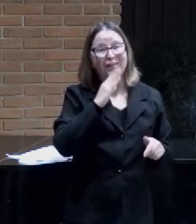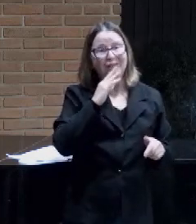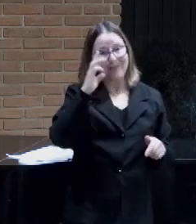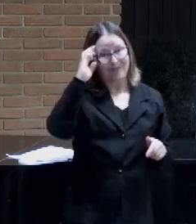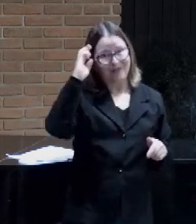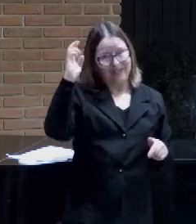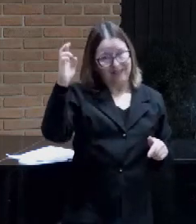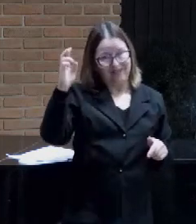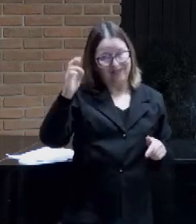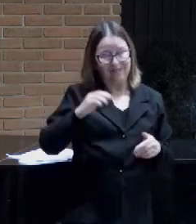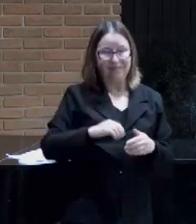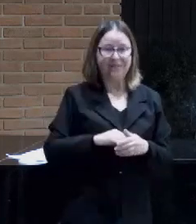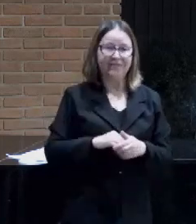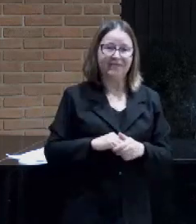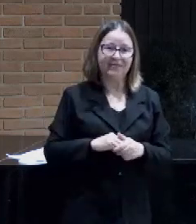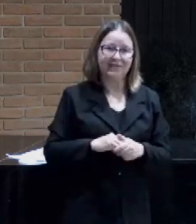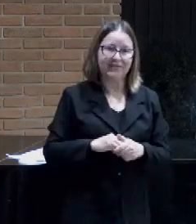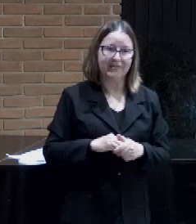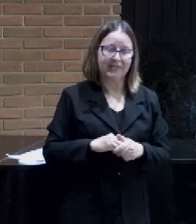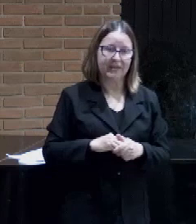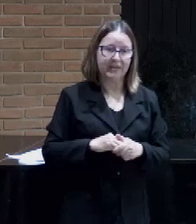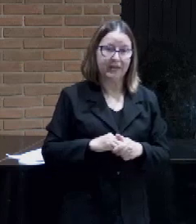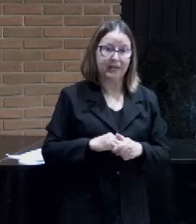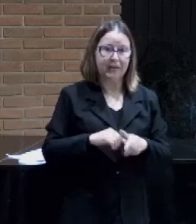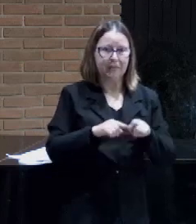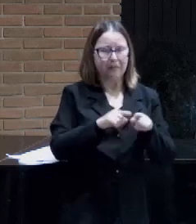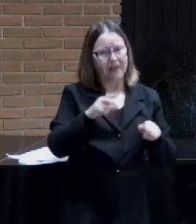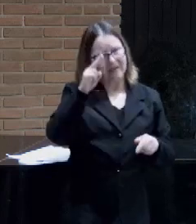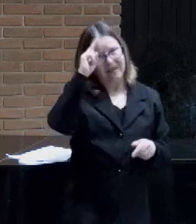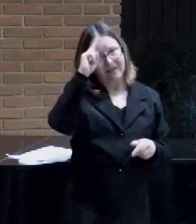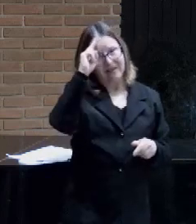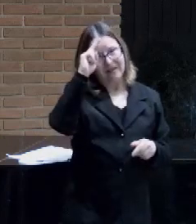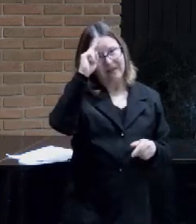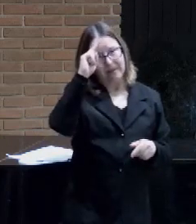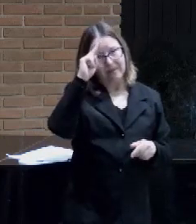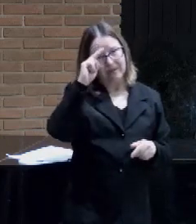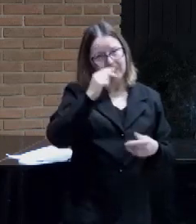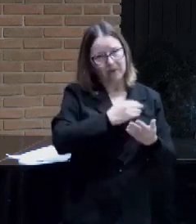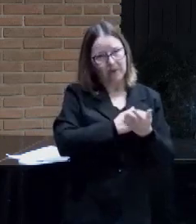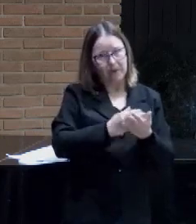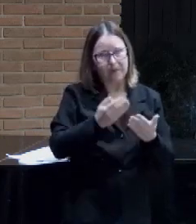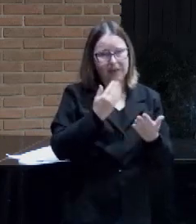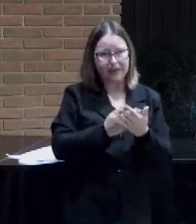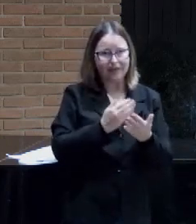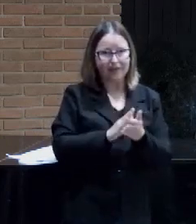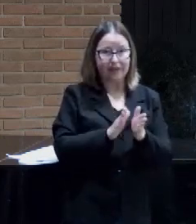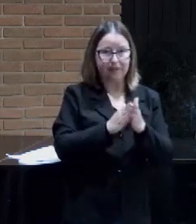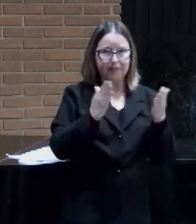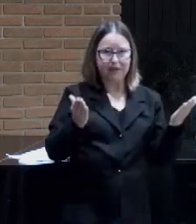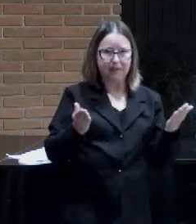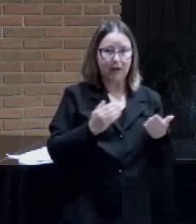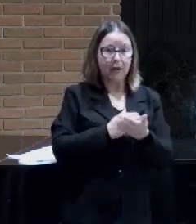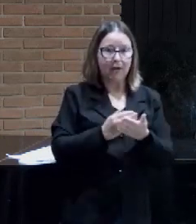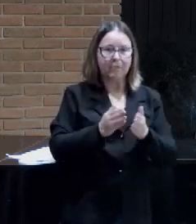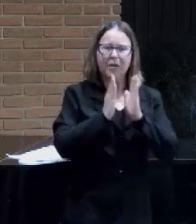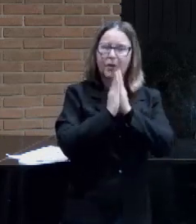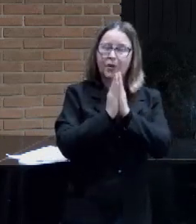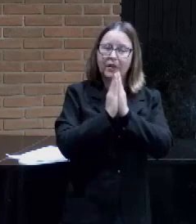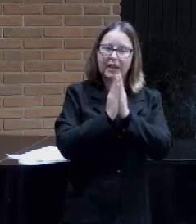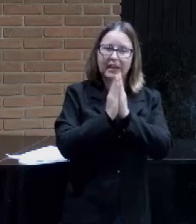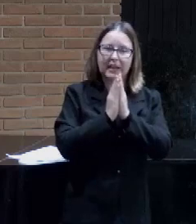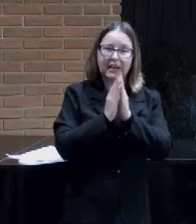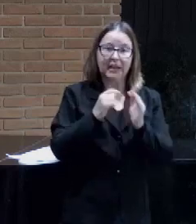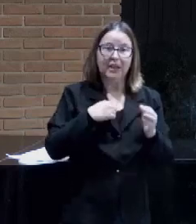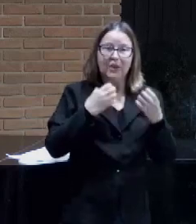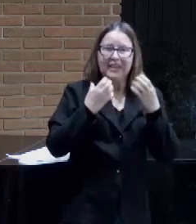da graça mais cedo. Mas eu lembro que eu comecei a estudar a Bíblia, eu comecei a orar, e eu queria